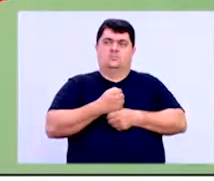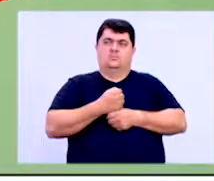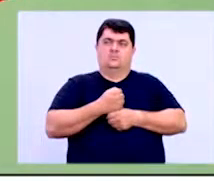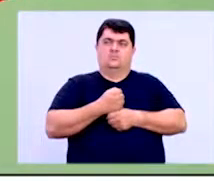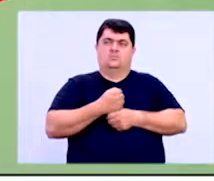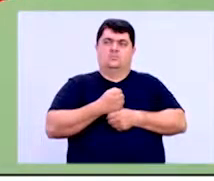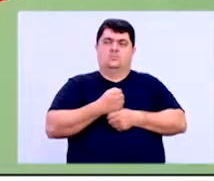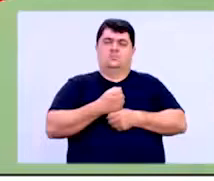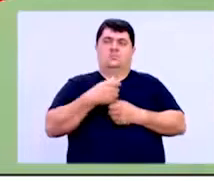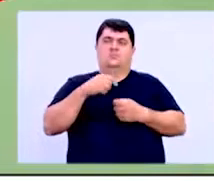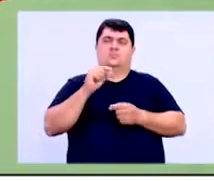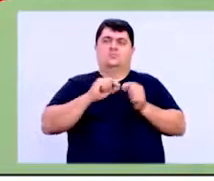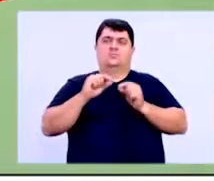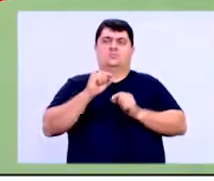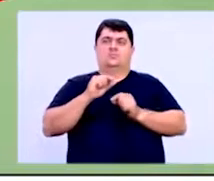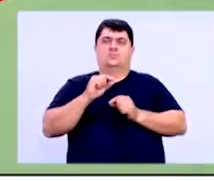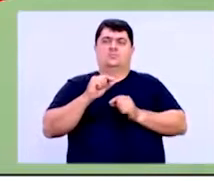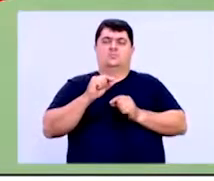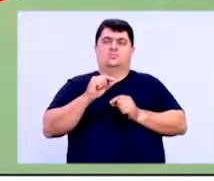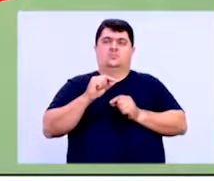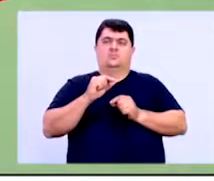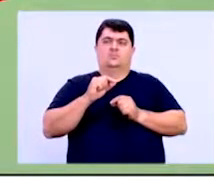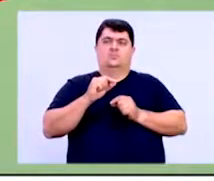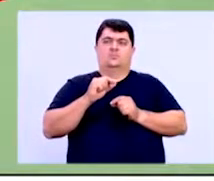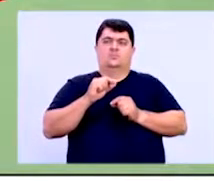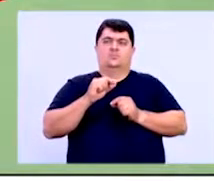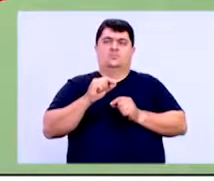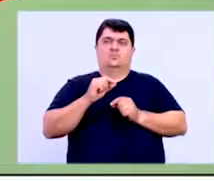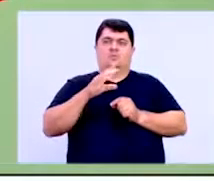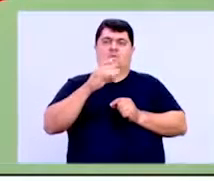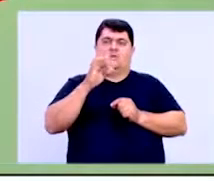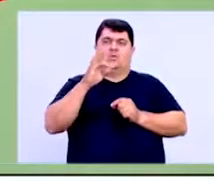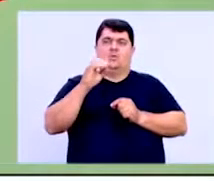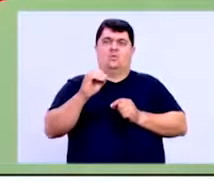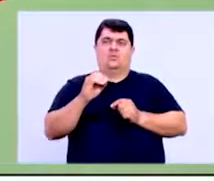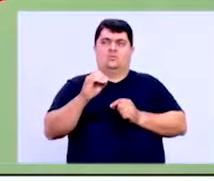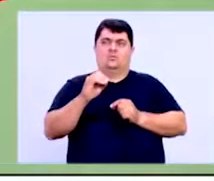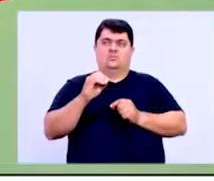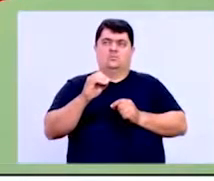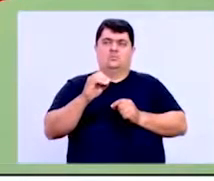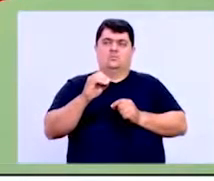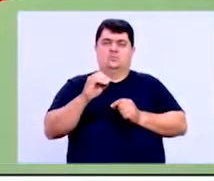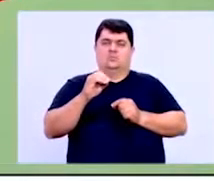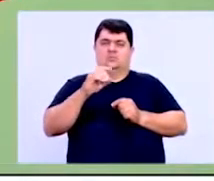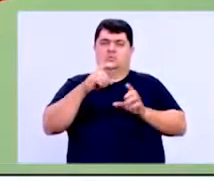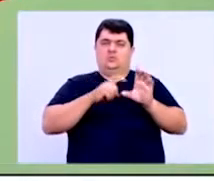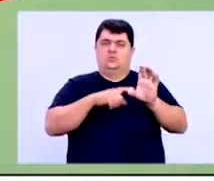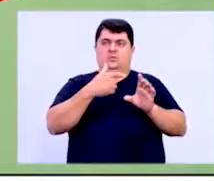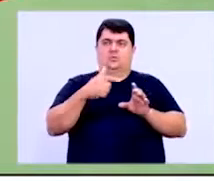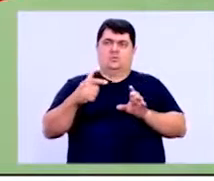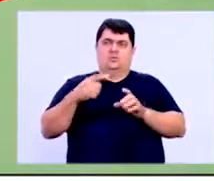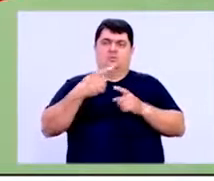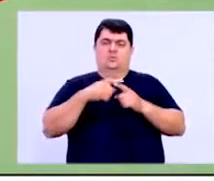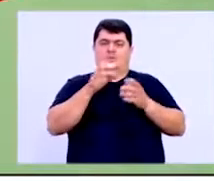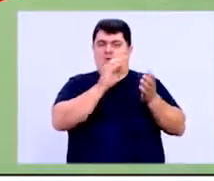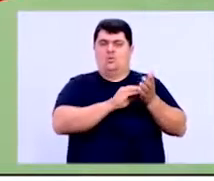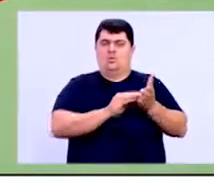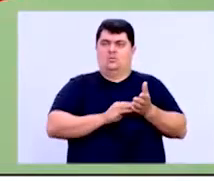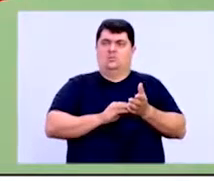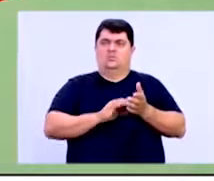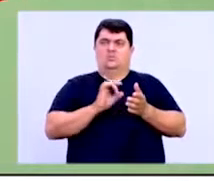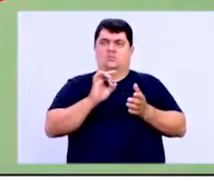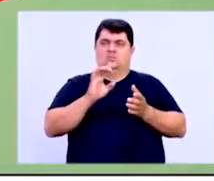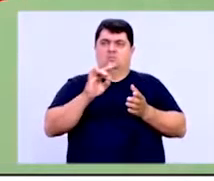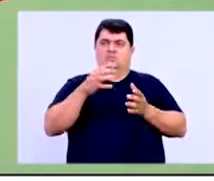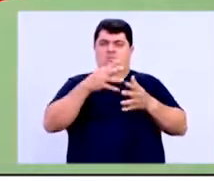gente precisa para a formação do preço? Custos e não as despesas. Para que o senhor botou essa despesa aí, professor? Não, botou